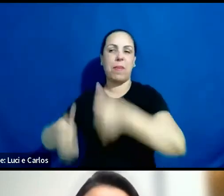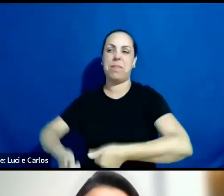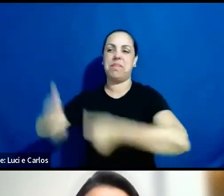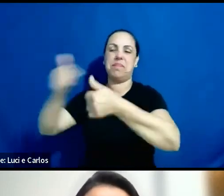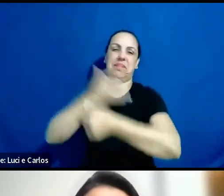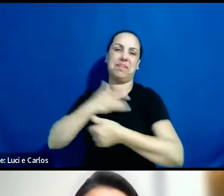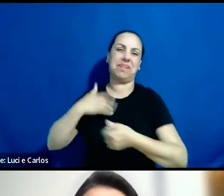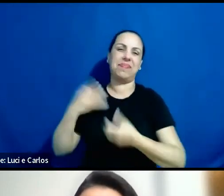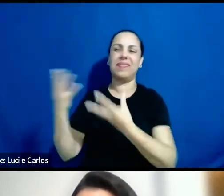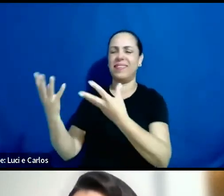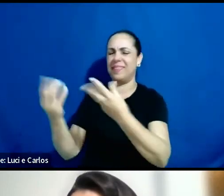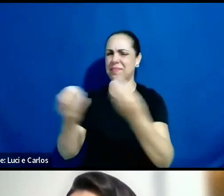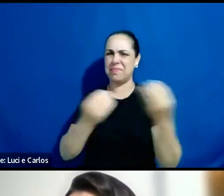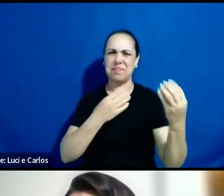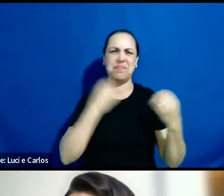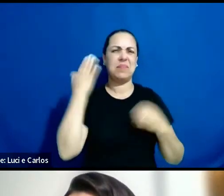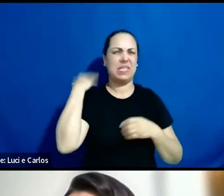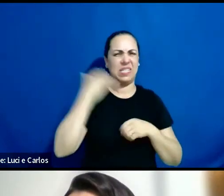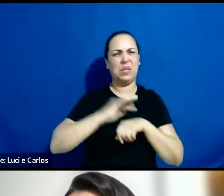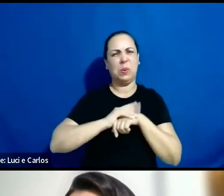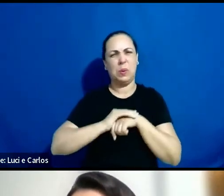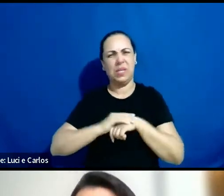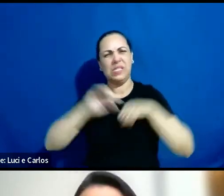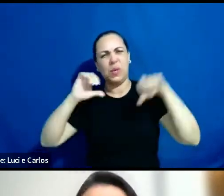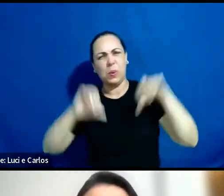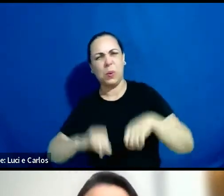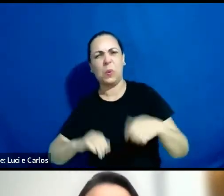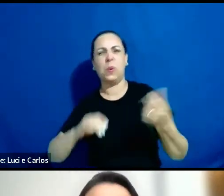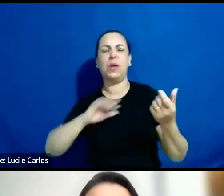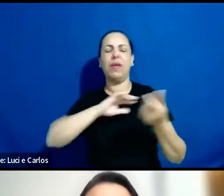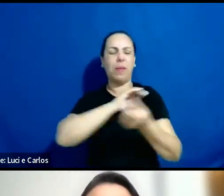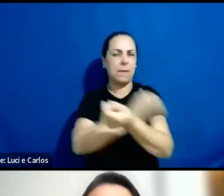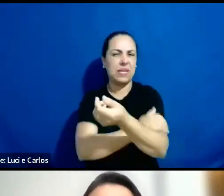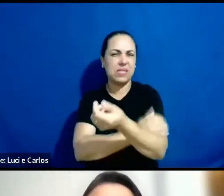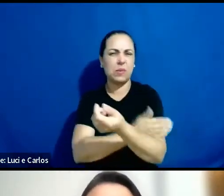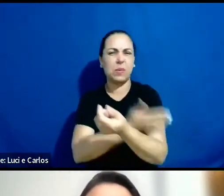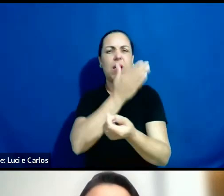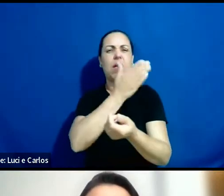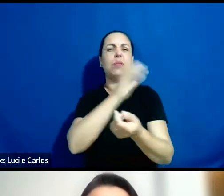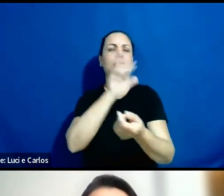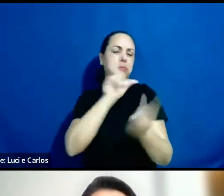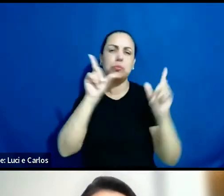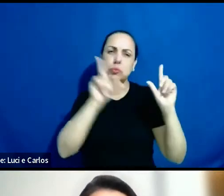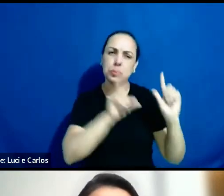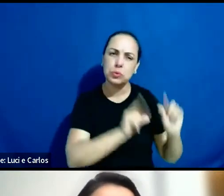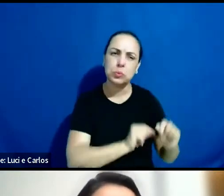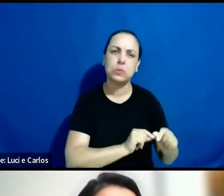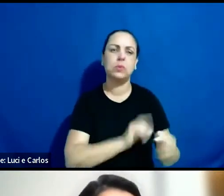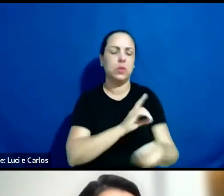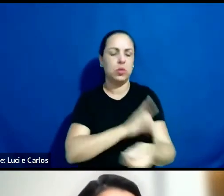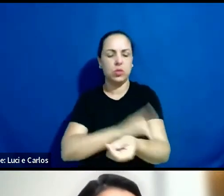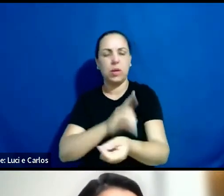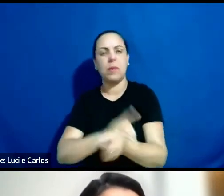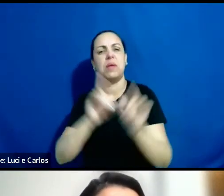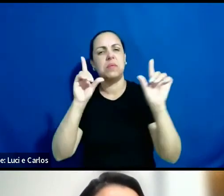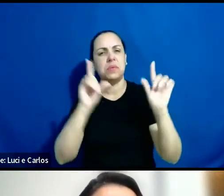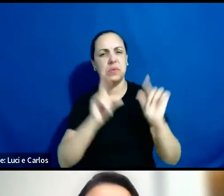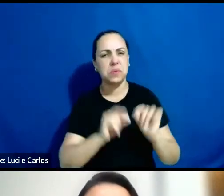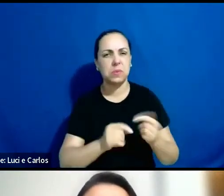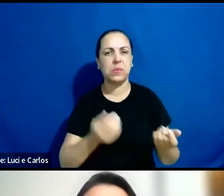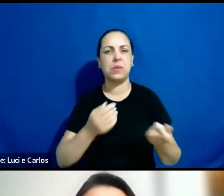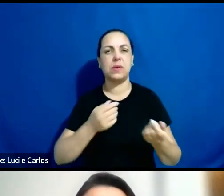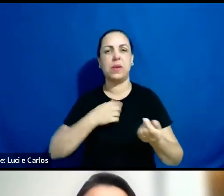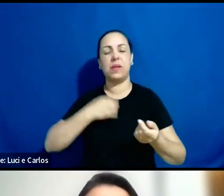foram muitos, de intolerância à lactose, pressão alta, diabetes, gordura no fígado,